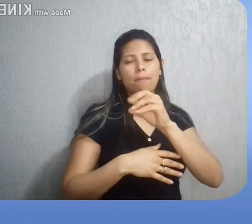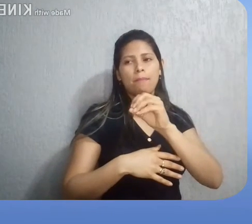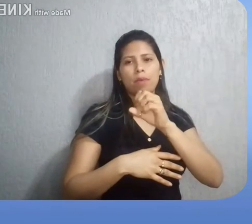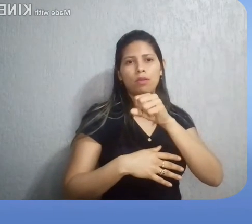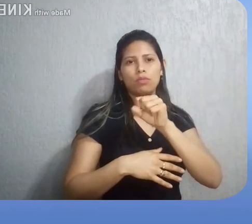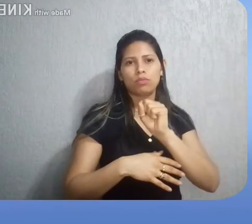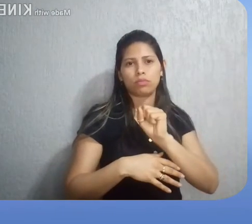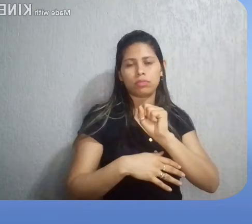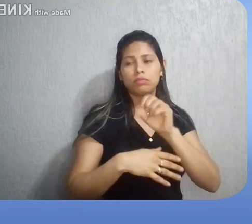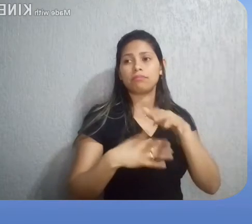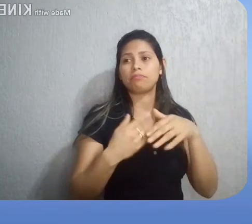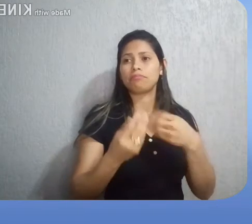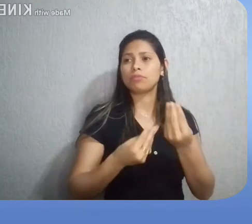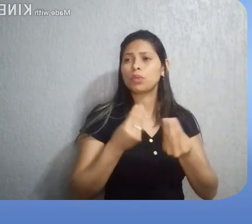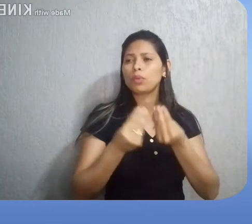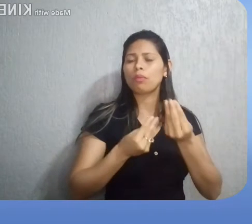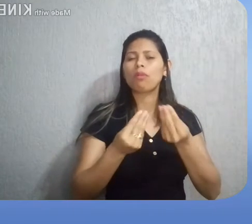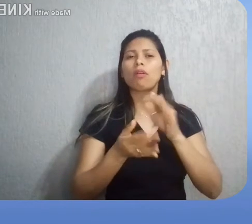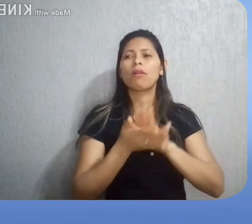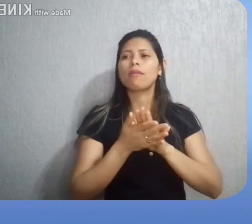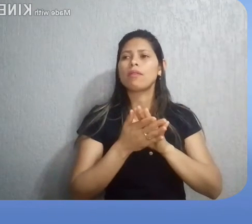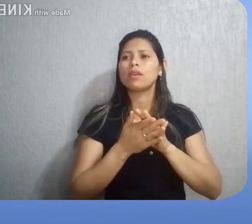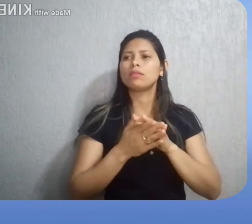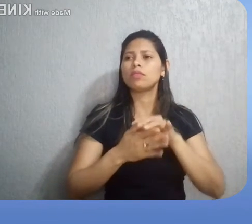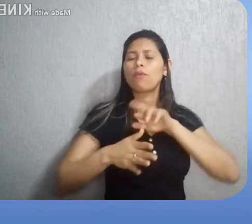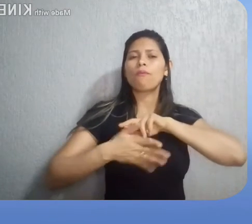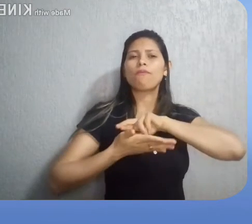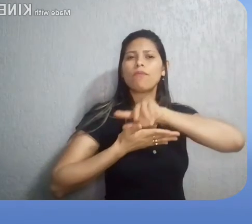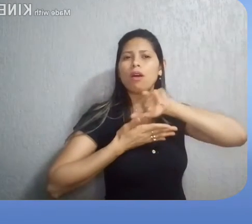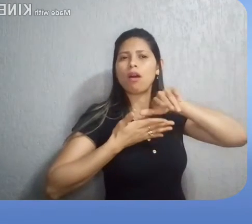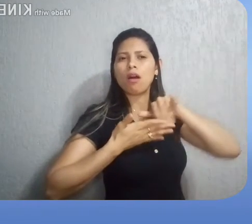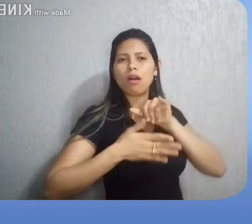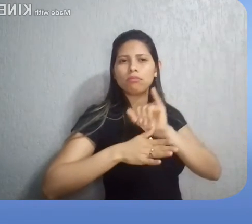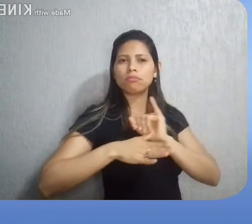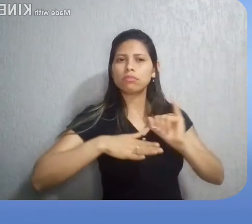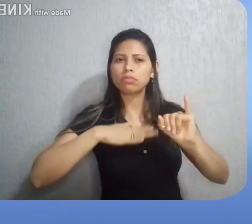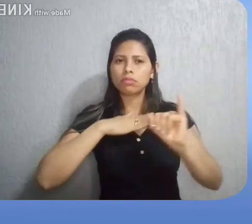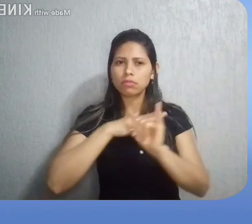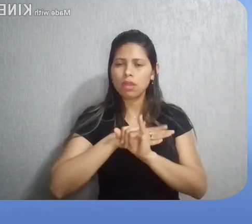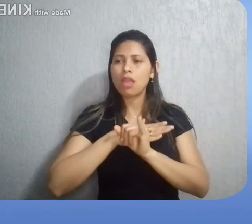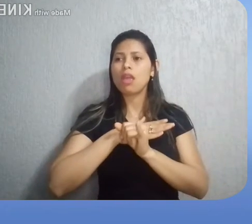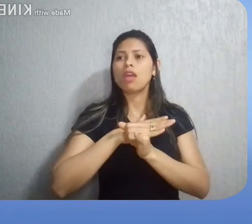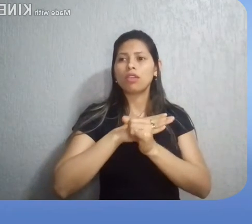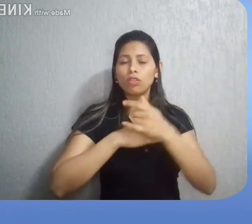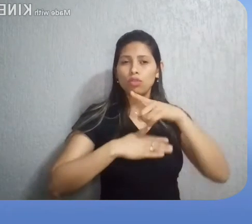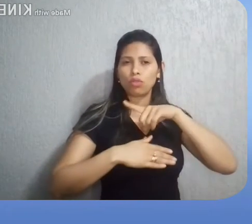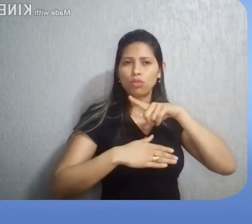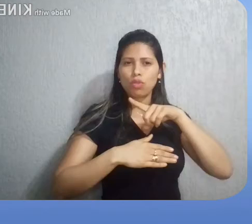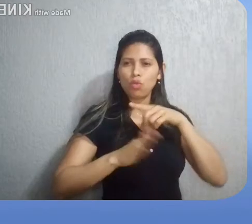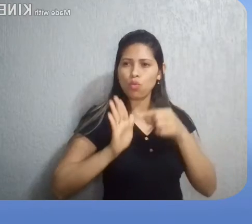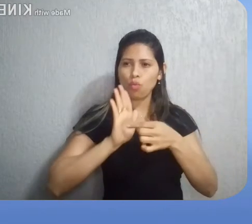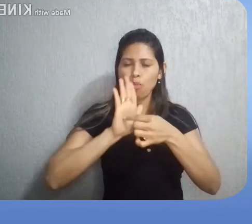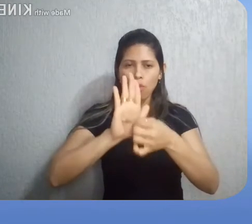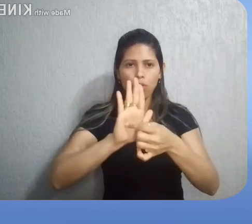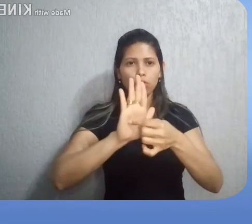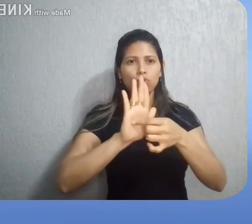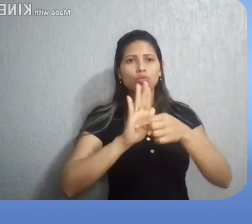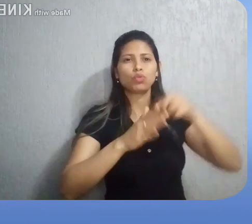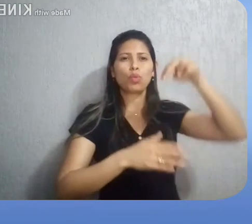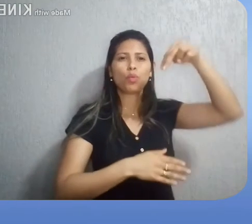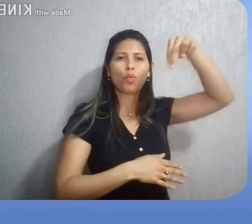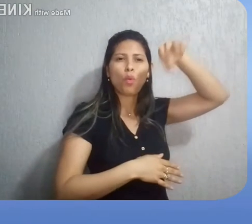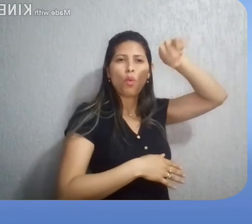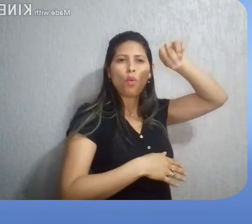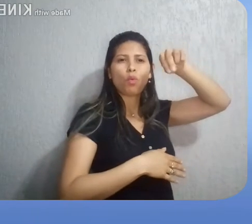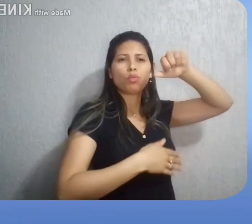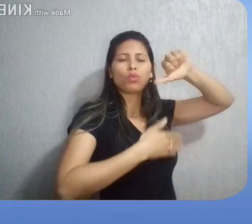Essa ideia surgiu para ele quando ele visitou o arquipélago das Galápagos, que são várias ilhazinhas aqui, ó, que